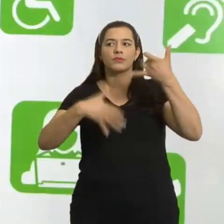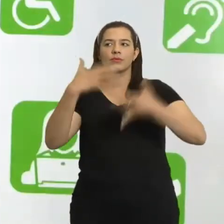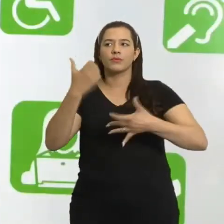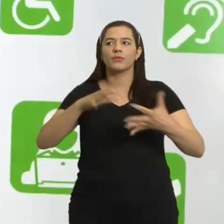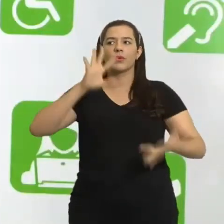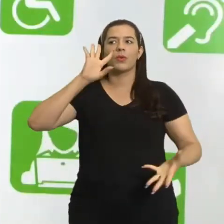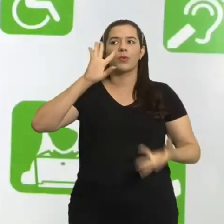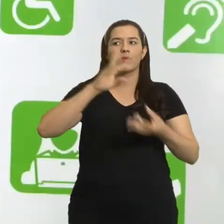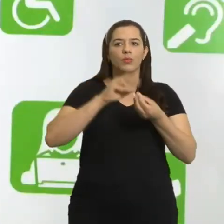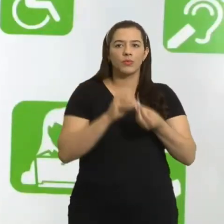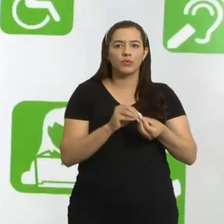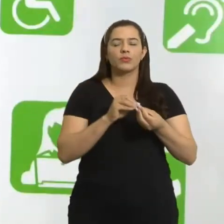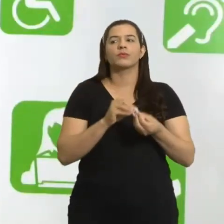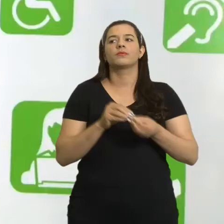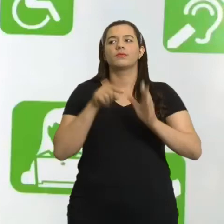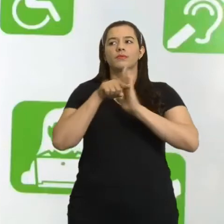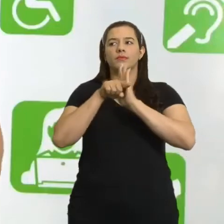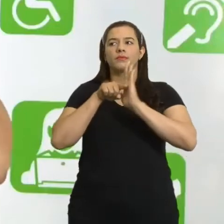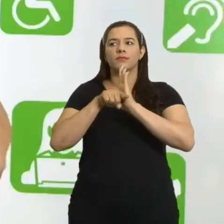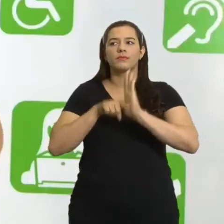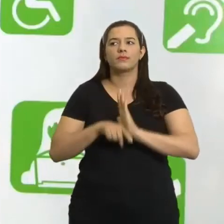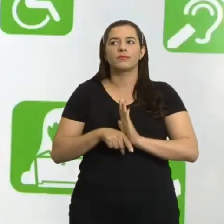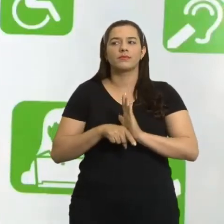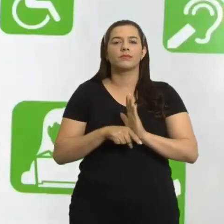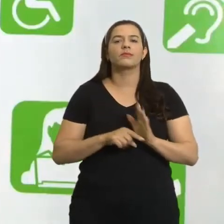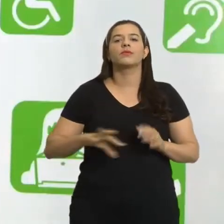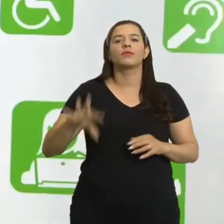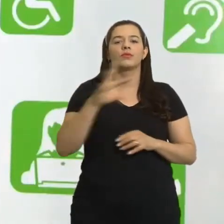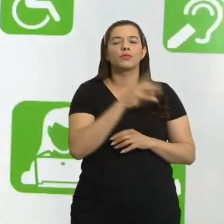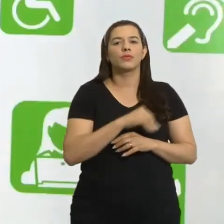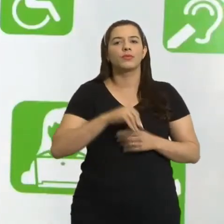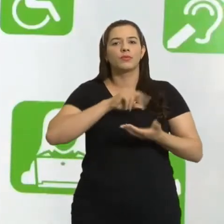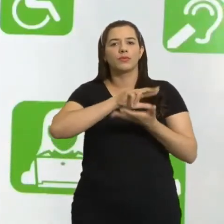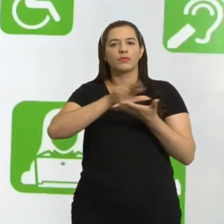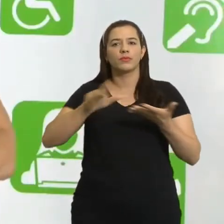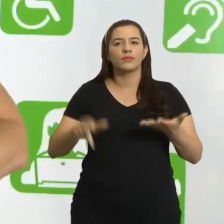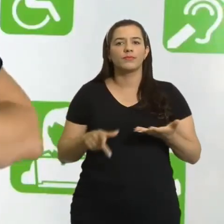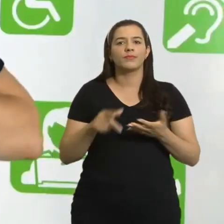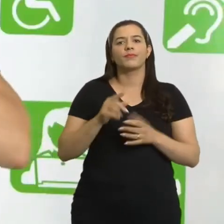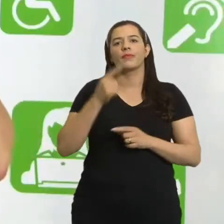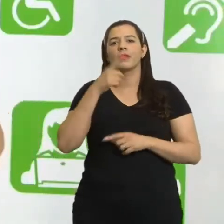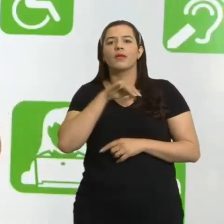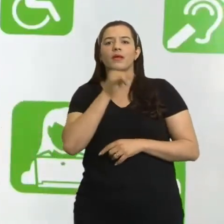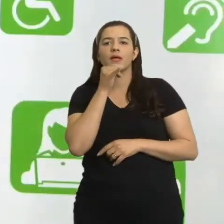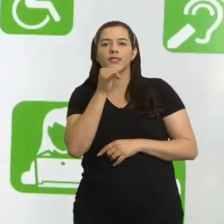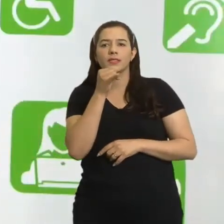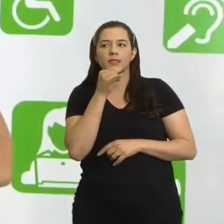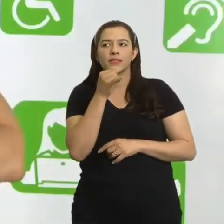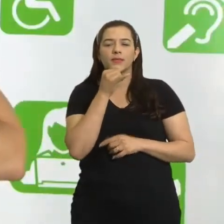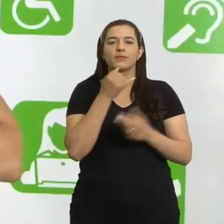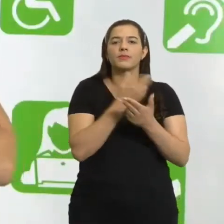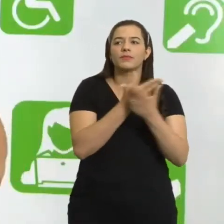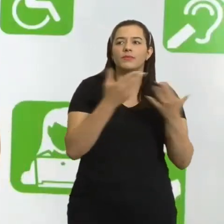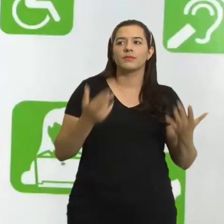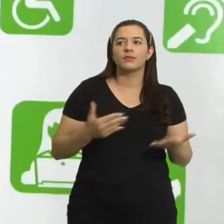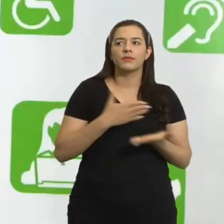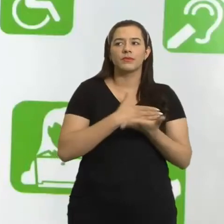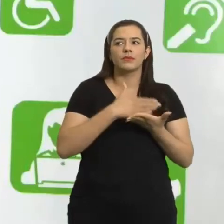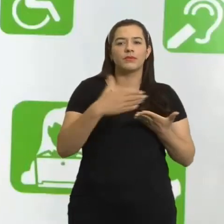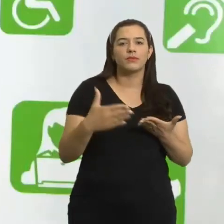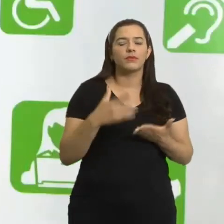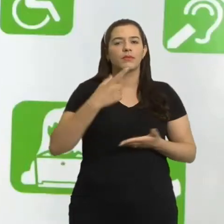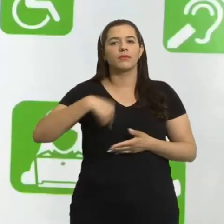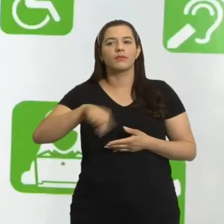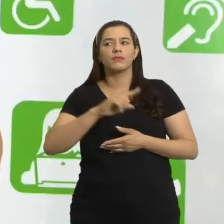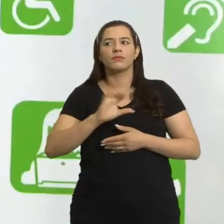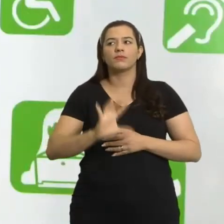conclusões científicas. Conclusões essas que geraram teorias que, a partir delas, foram geradas